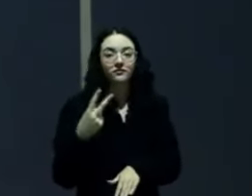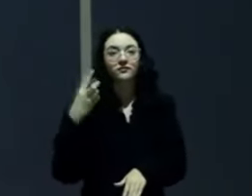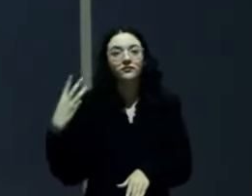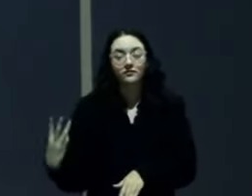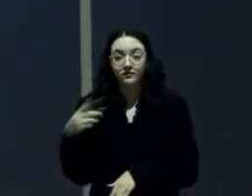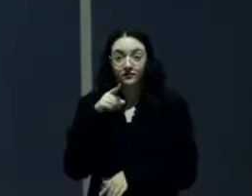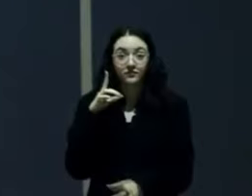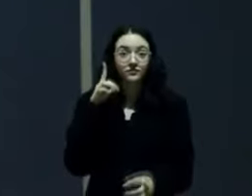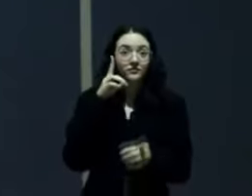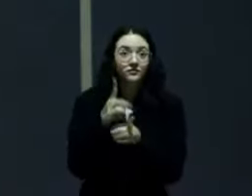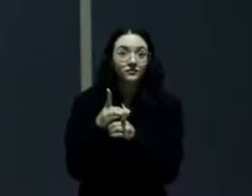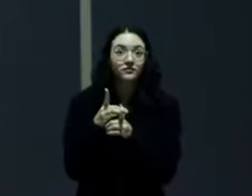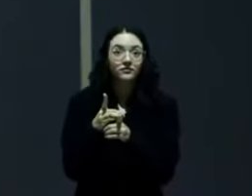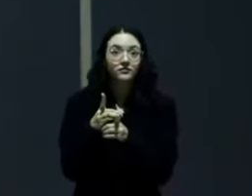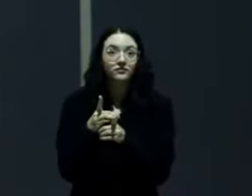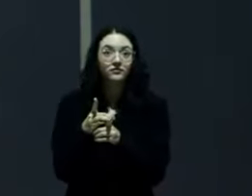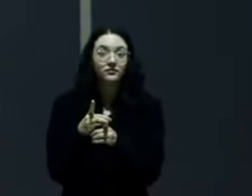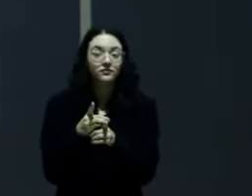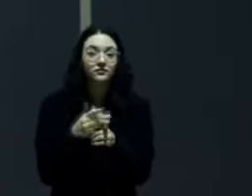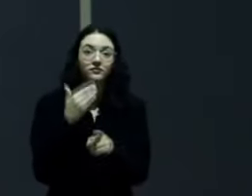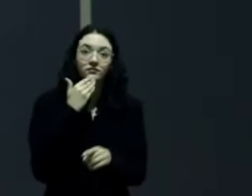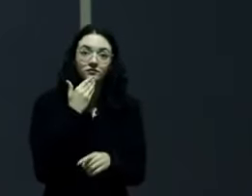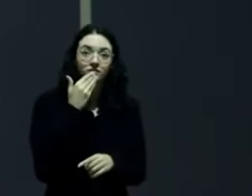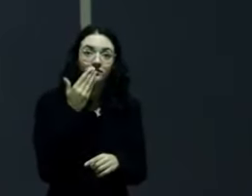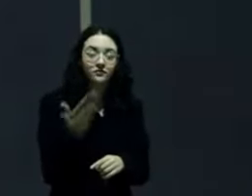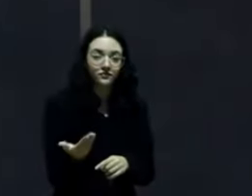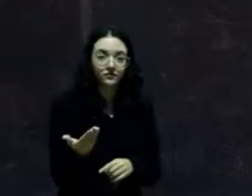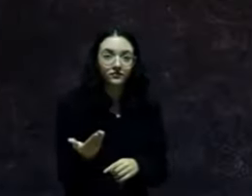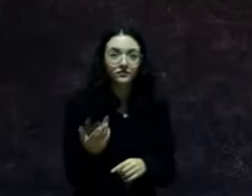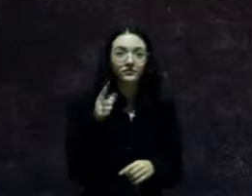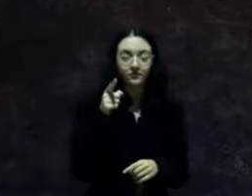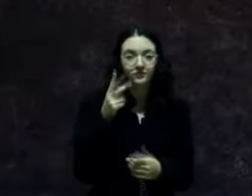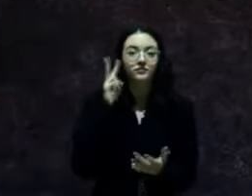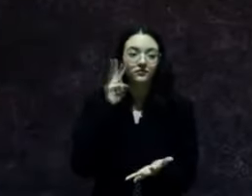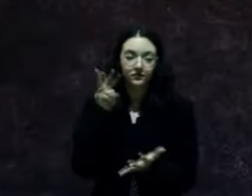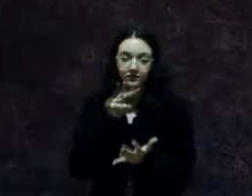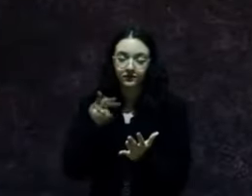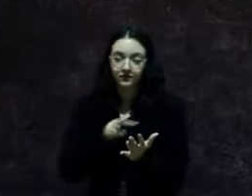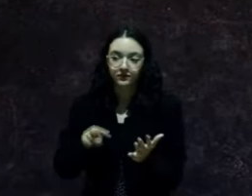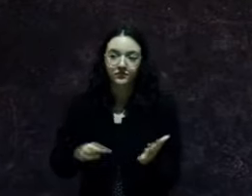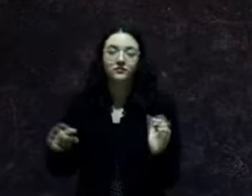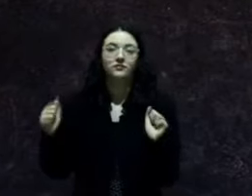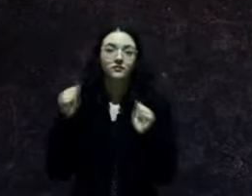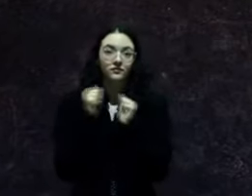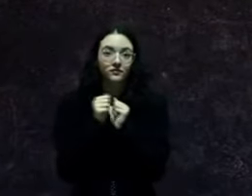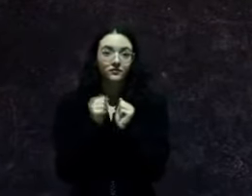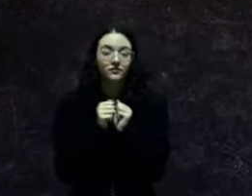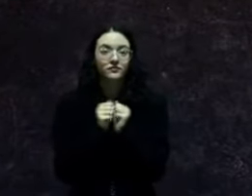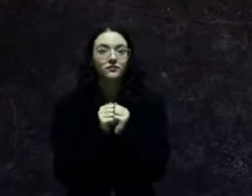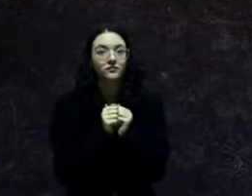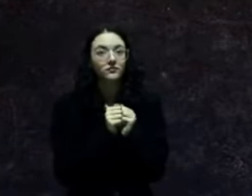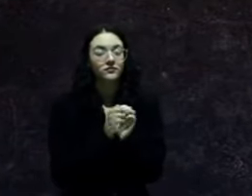Se você encontrou, eu vou te pedir, acompanhe comigo a leitura da palavra de Deus.